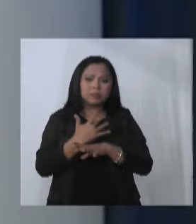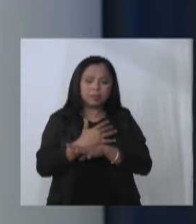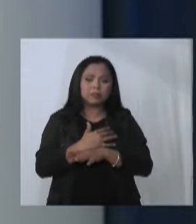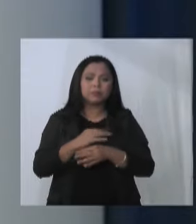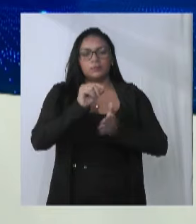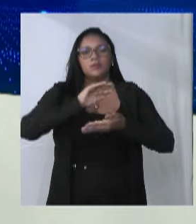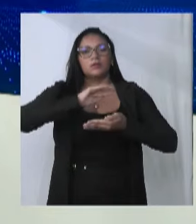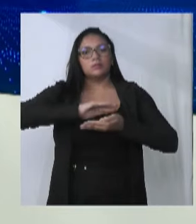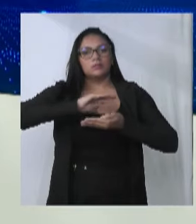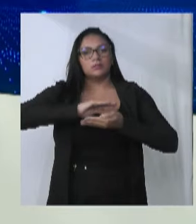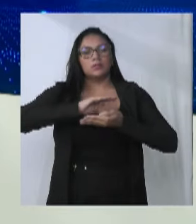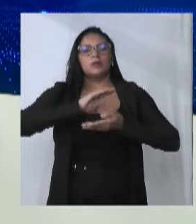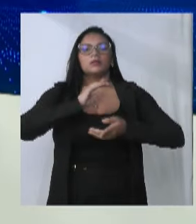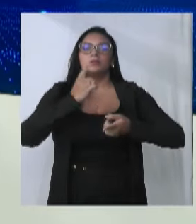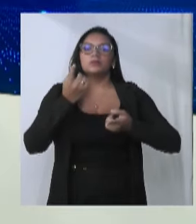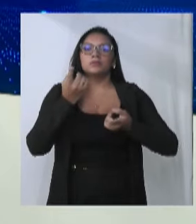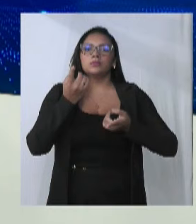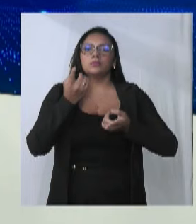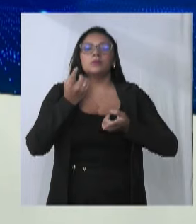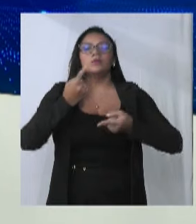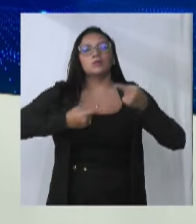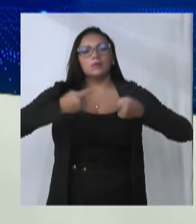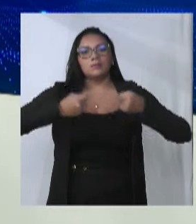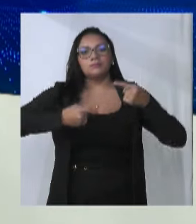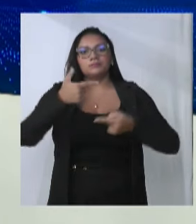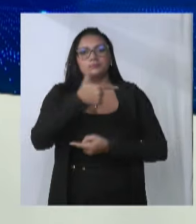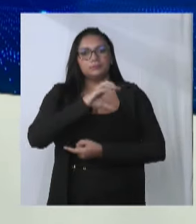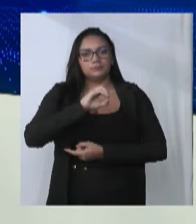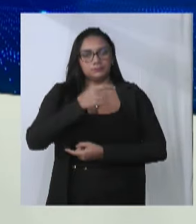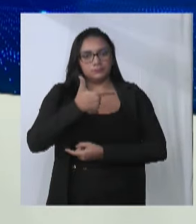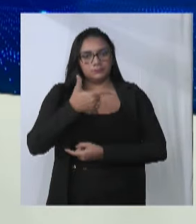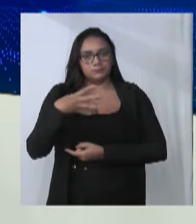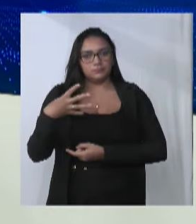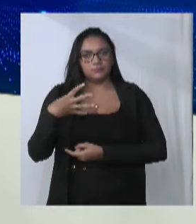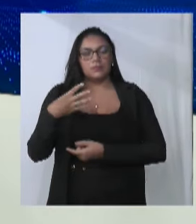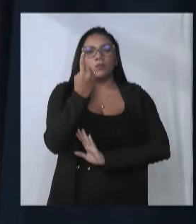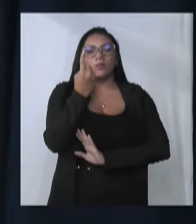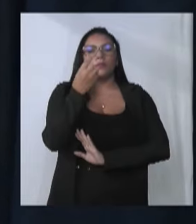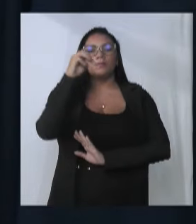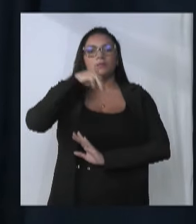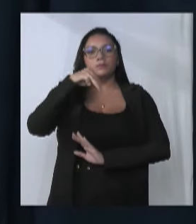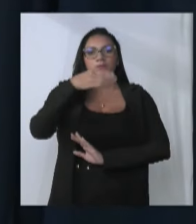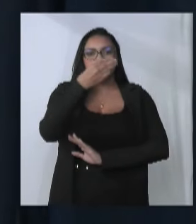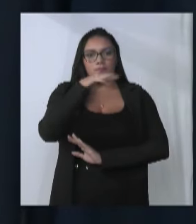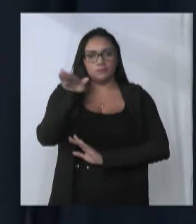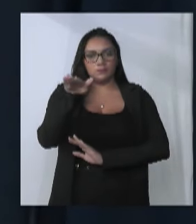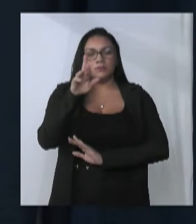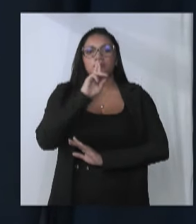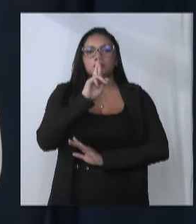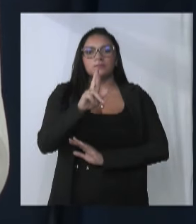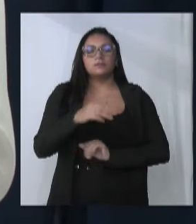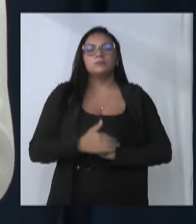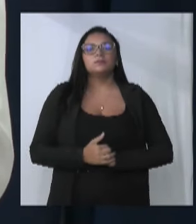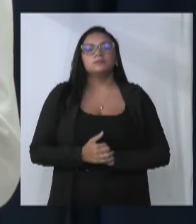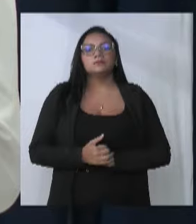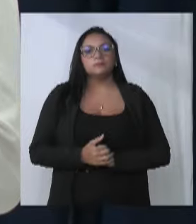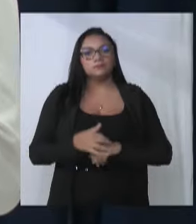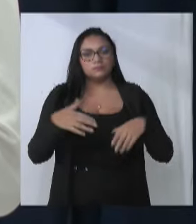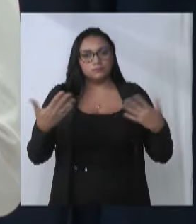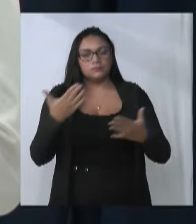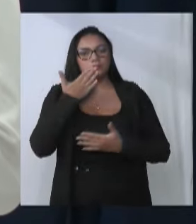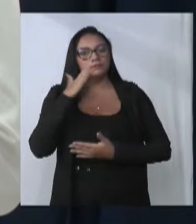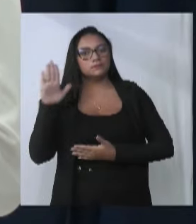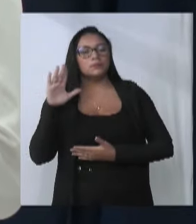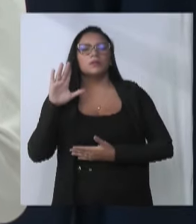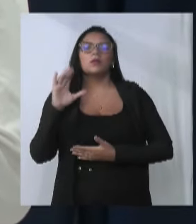a todos vocês. Nós vamos conversar com o candidato Fábio Novo. Candidato, um dos problemas que